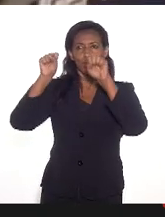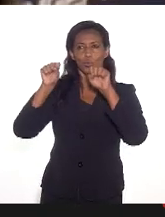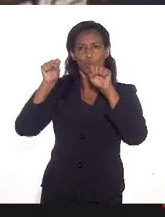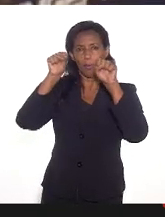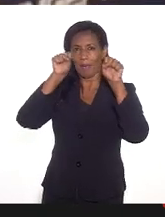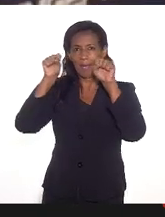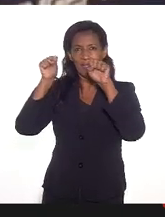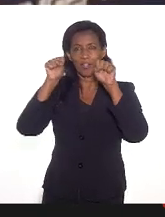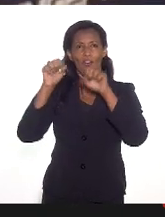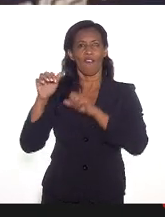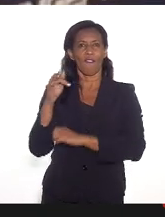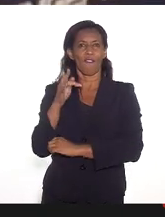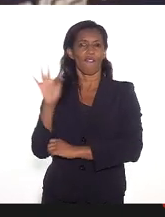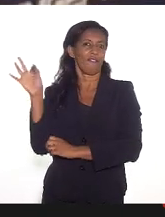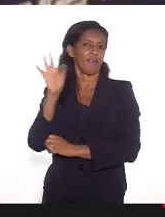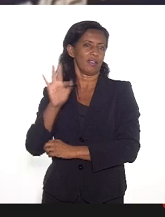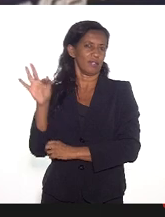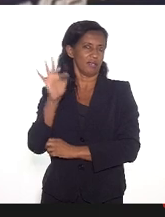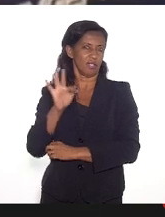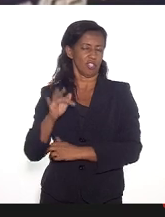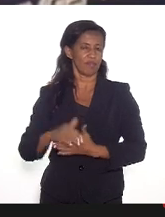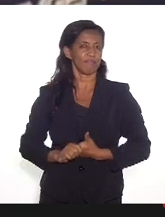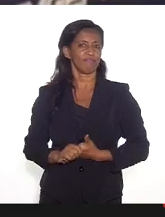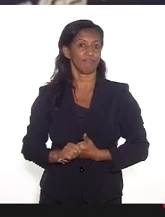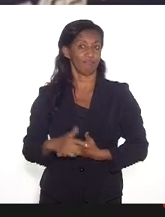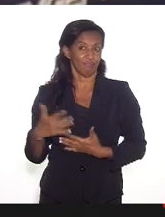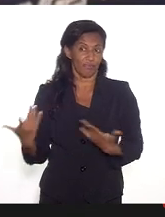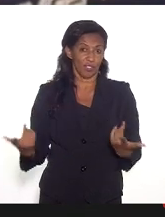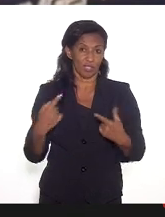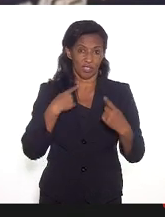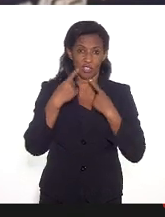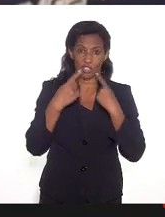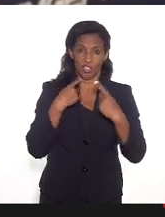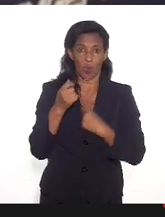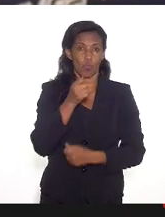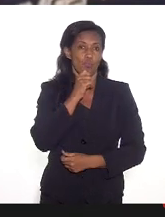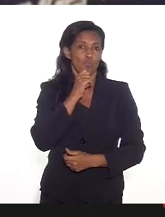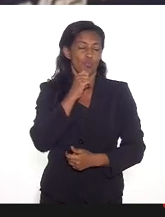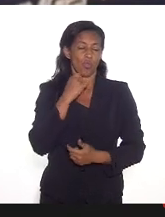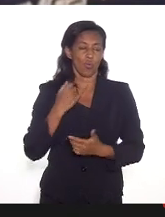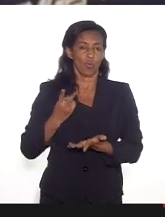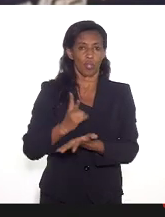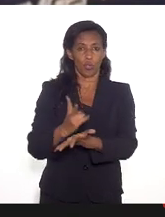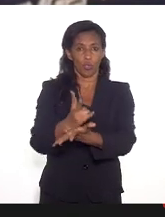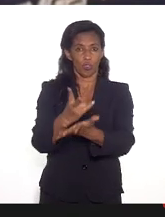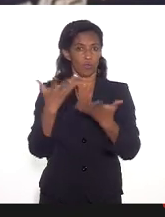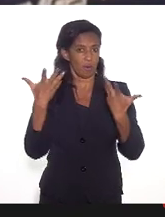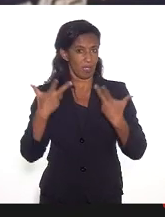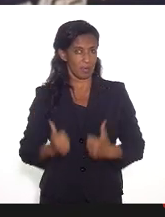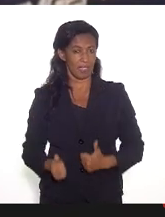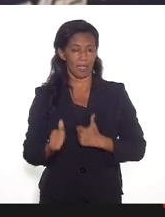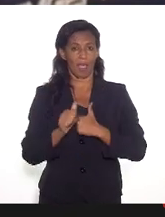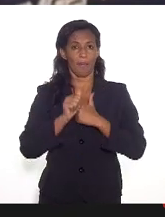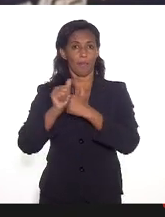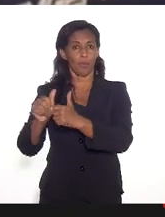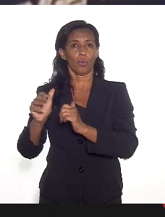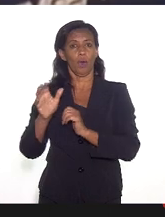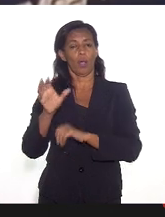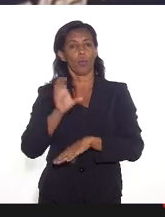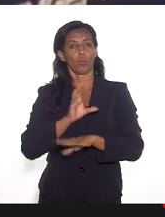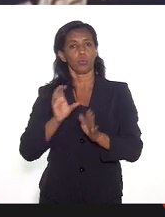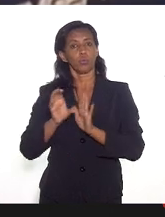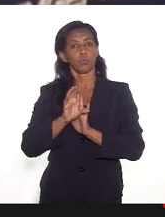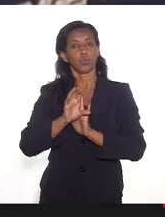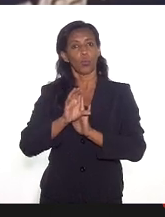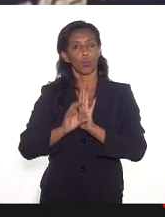francês. Mediante essa argumentação, não teve mais o que continuar. Tiveram que ceder e buscar o conteúdo nacional.